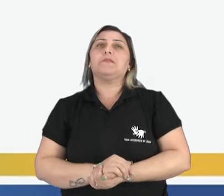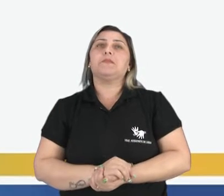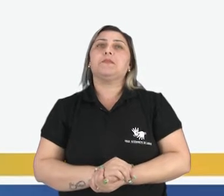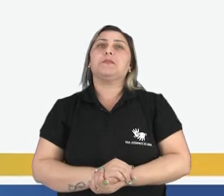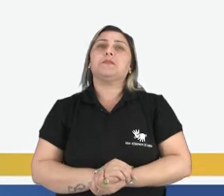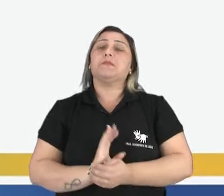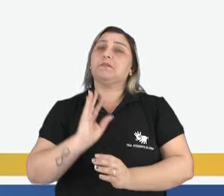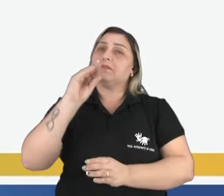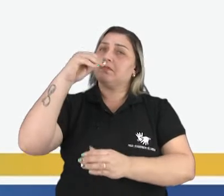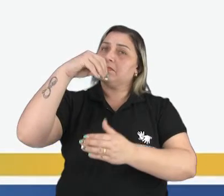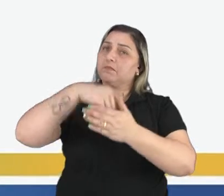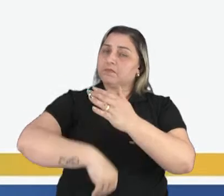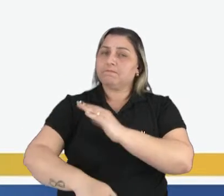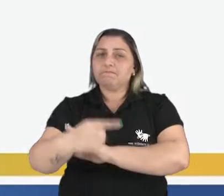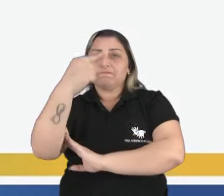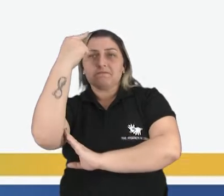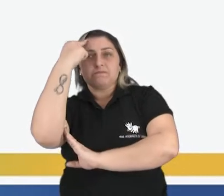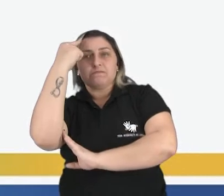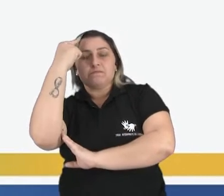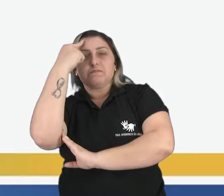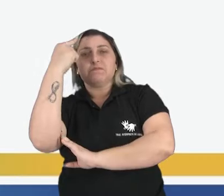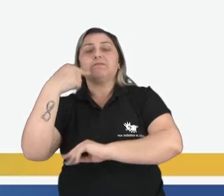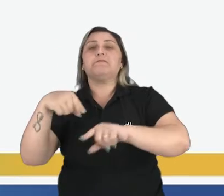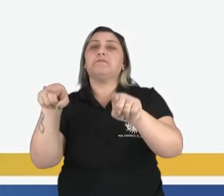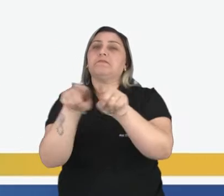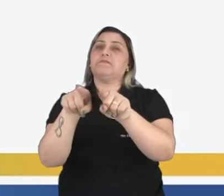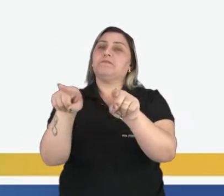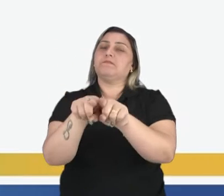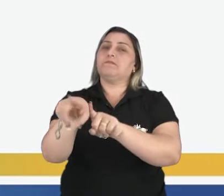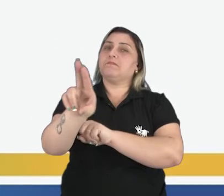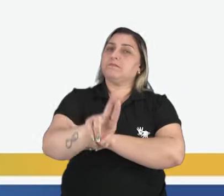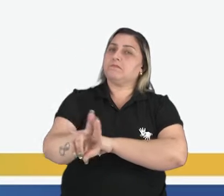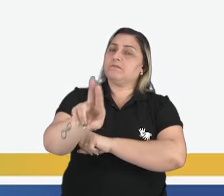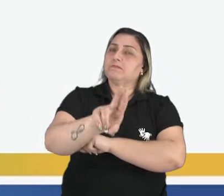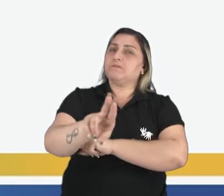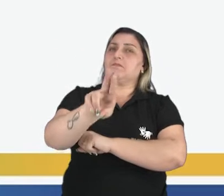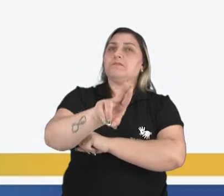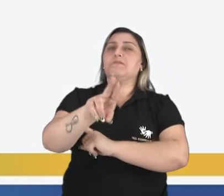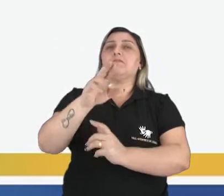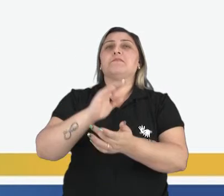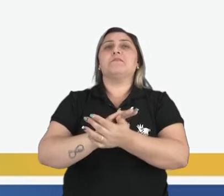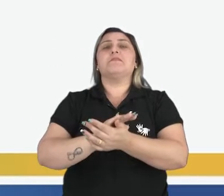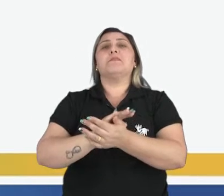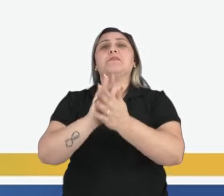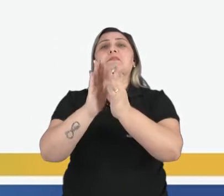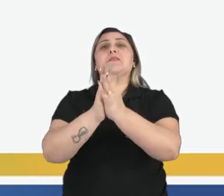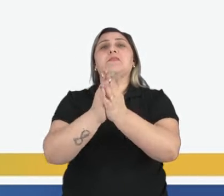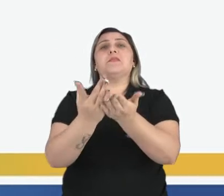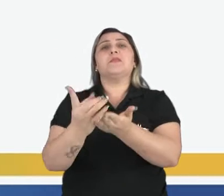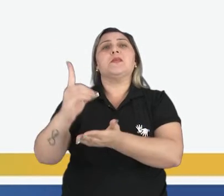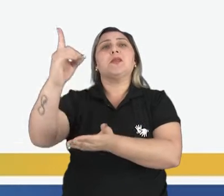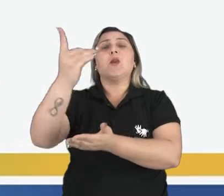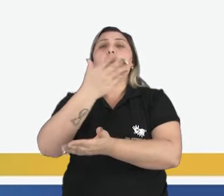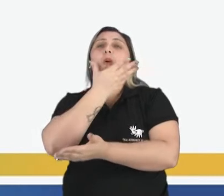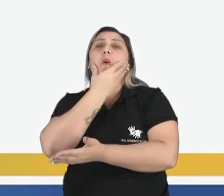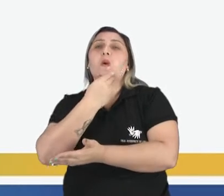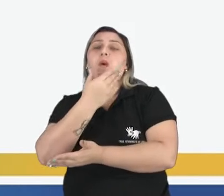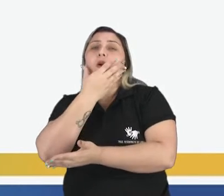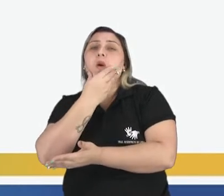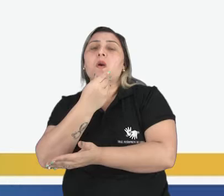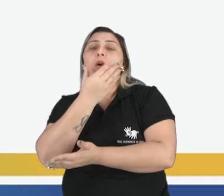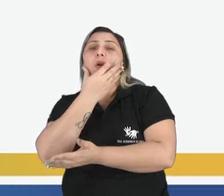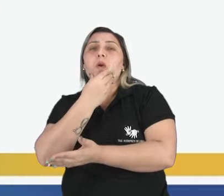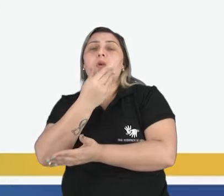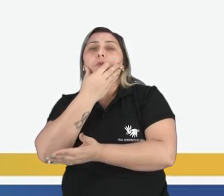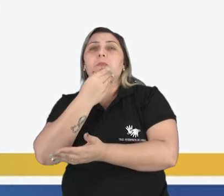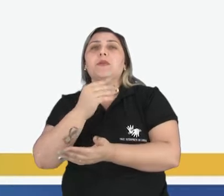né? E dentro desse pensar, nós também usamos aí uma citação da Bíblia, onde o homem ele